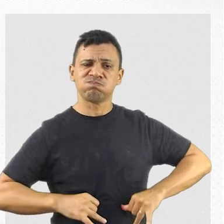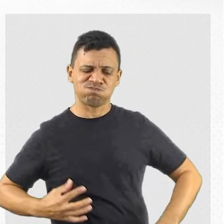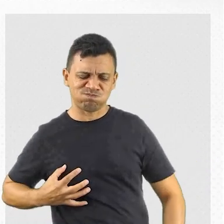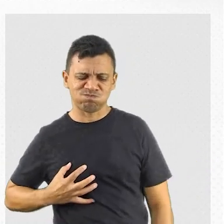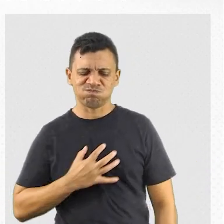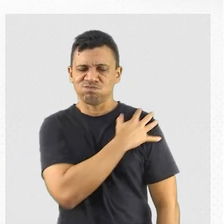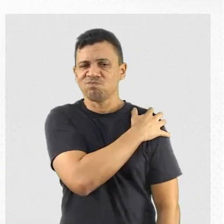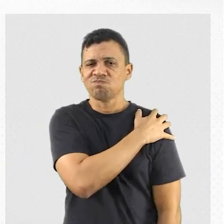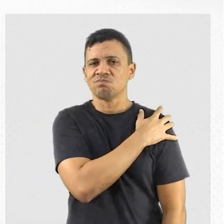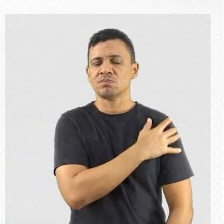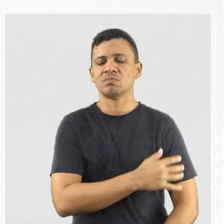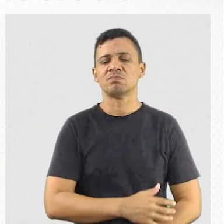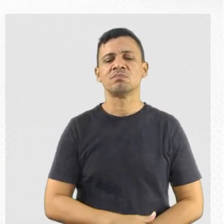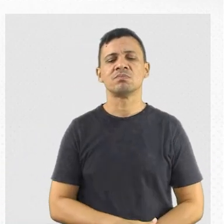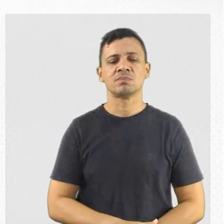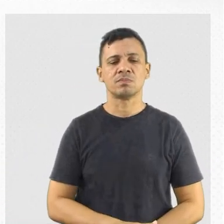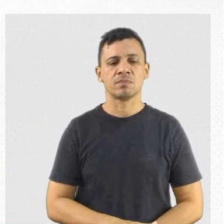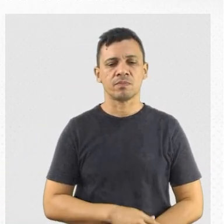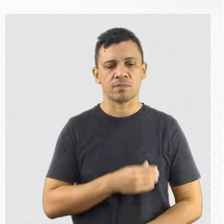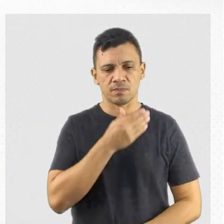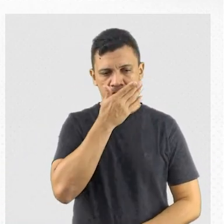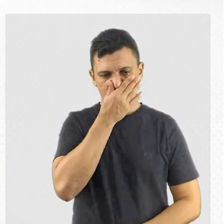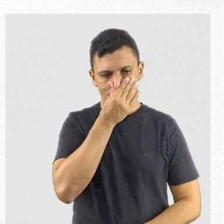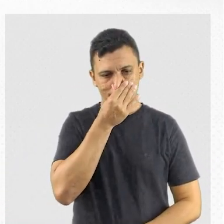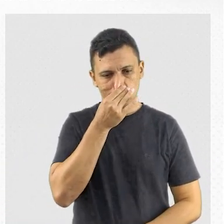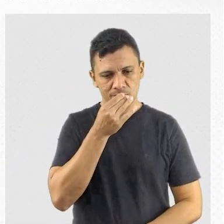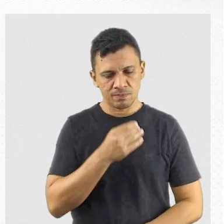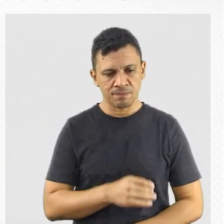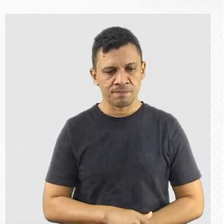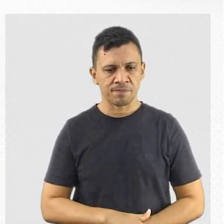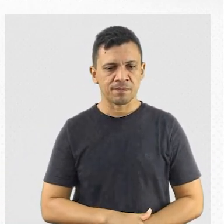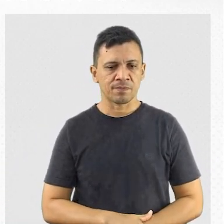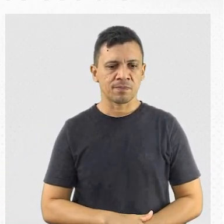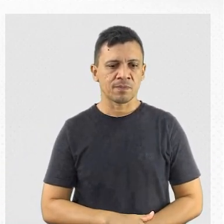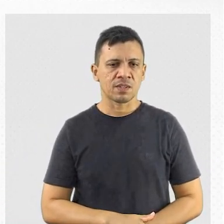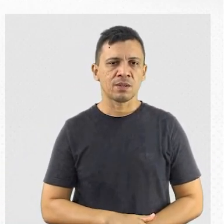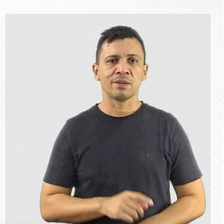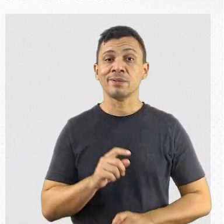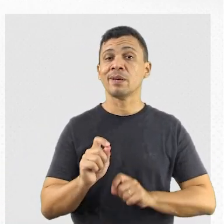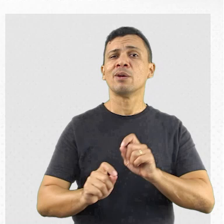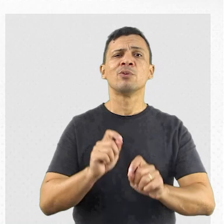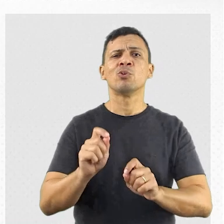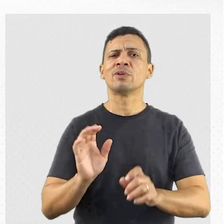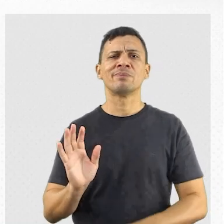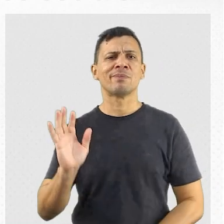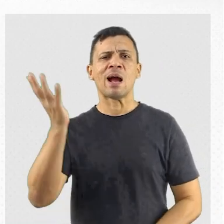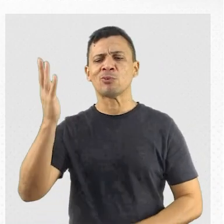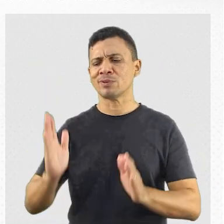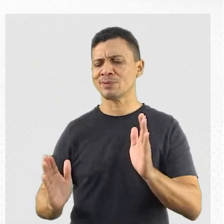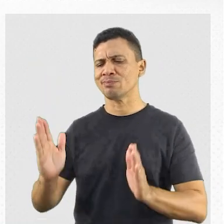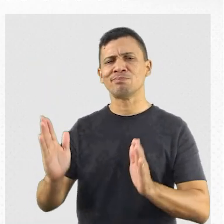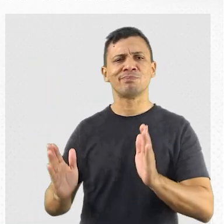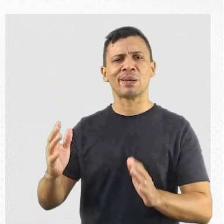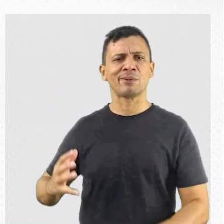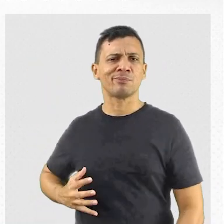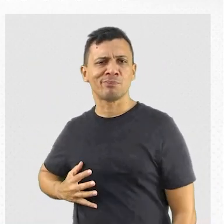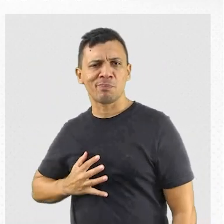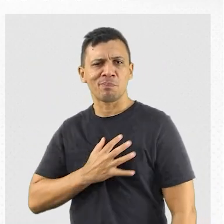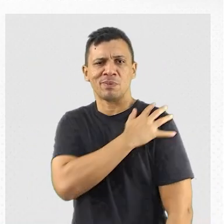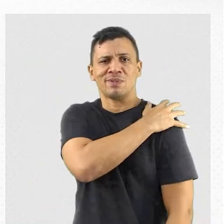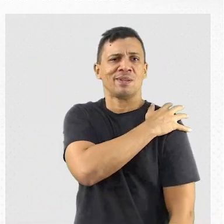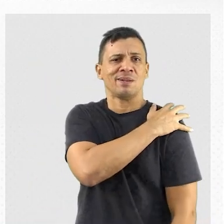de trabalho eu executo e que a partir desse trabalho eu consigo viver a minha vida, consigo me